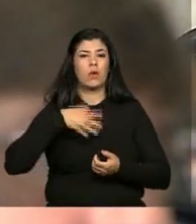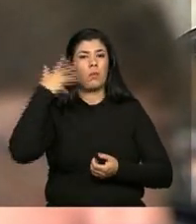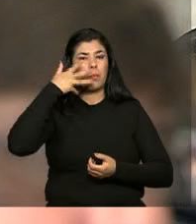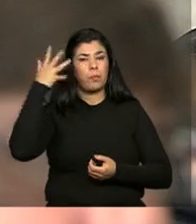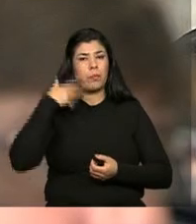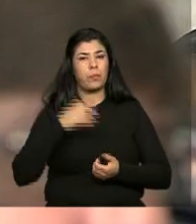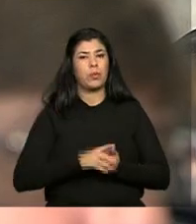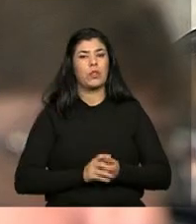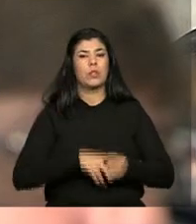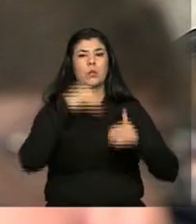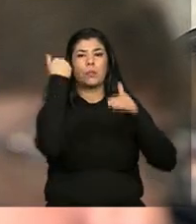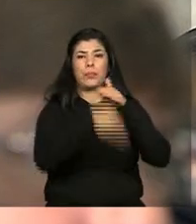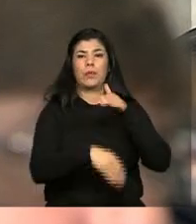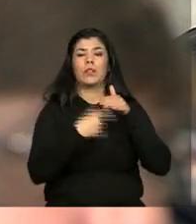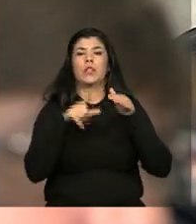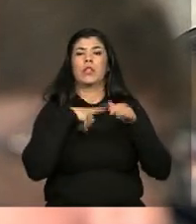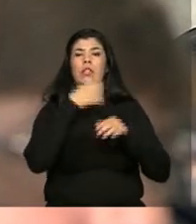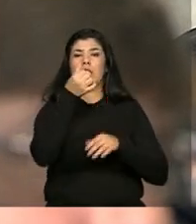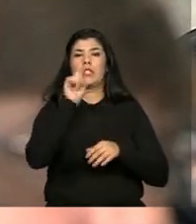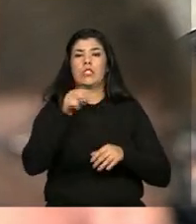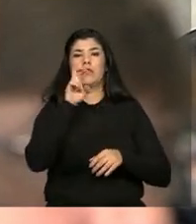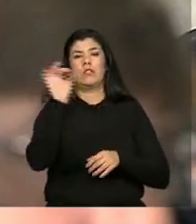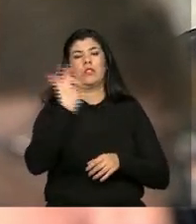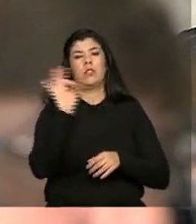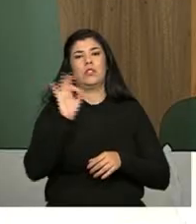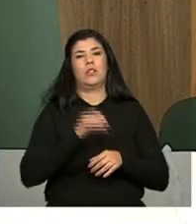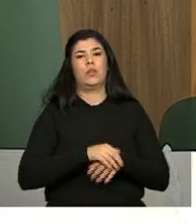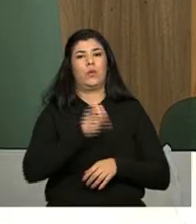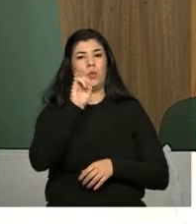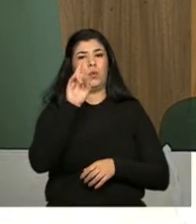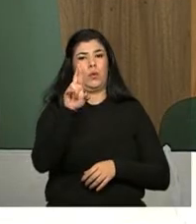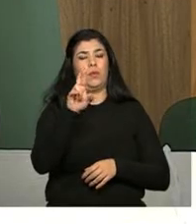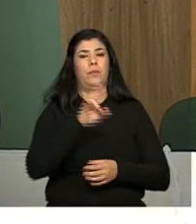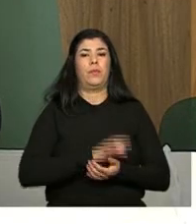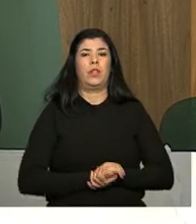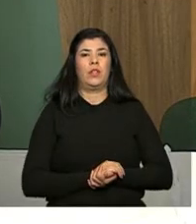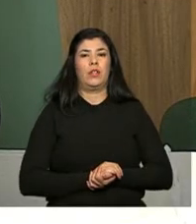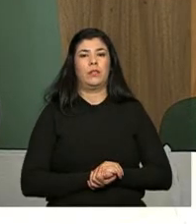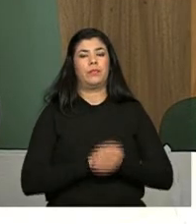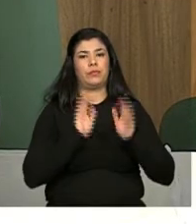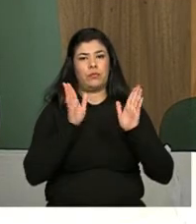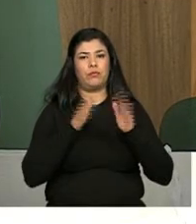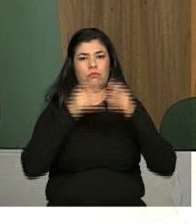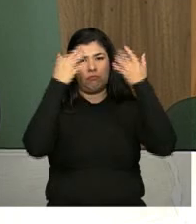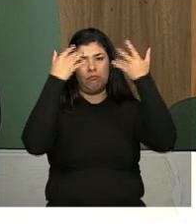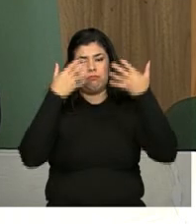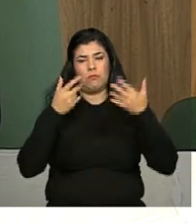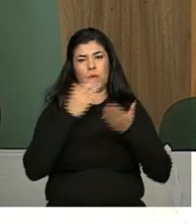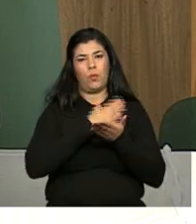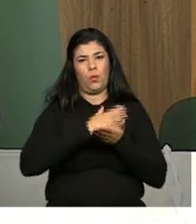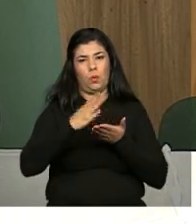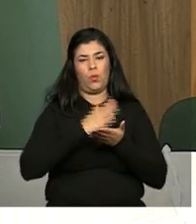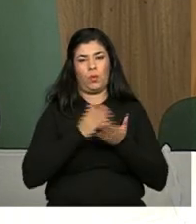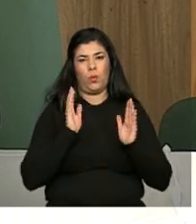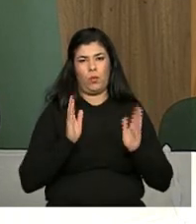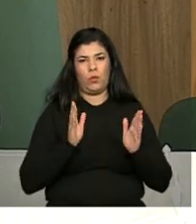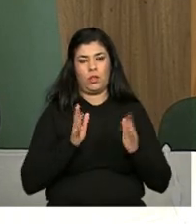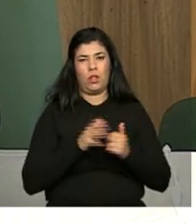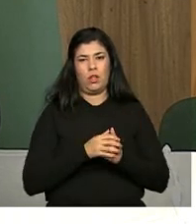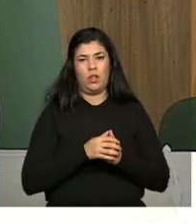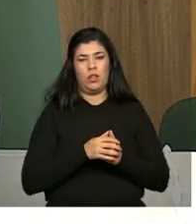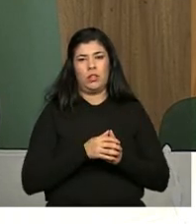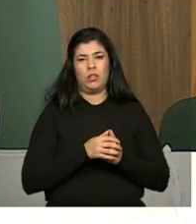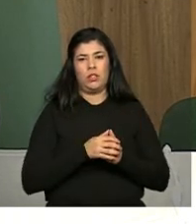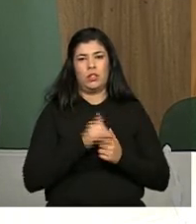as medidas Provisórias e até os seis e meio por cento de Imposto de Renda obrigada a primeira parte eu já falei que foi a minha abertura se